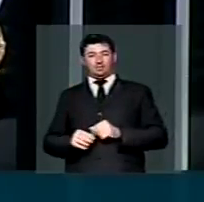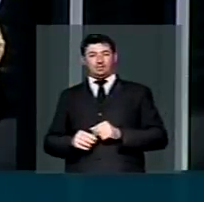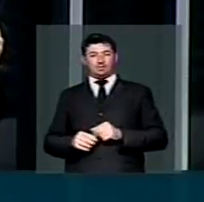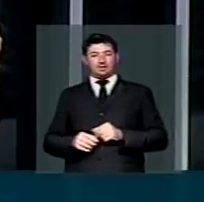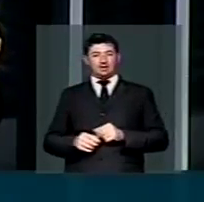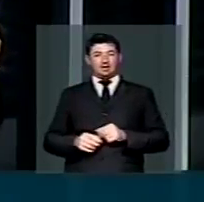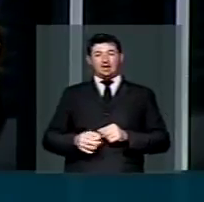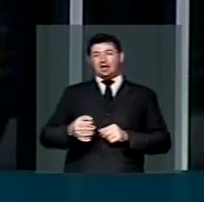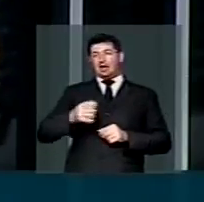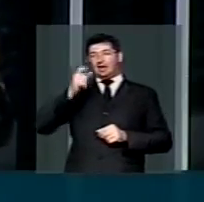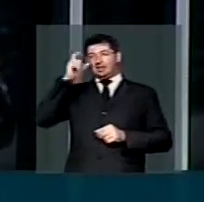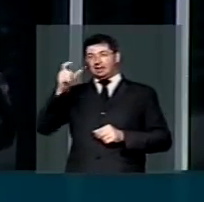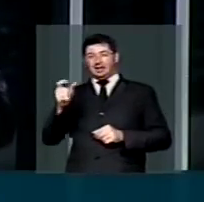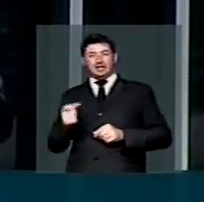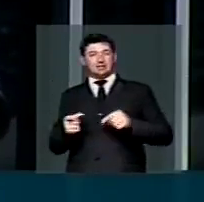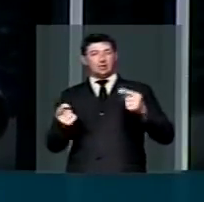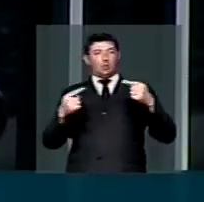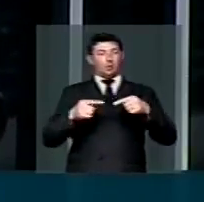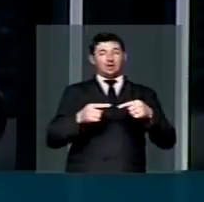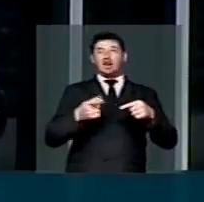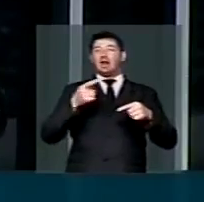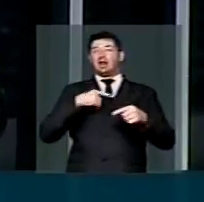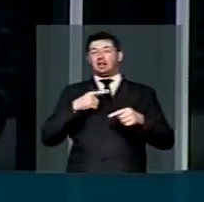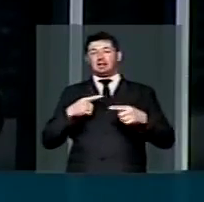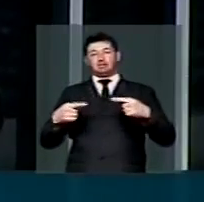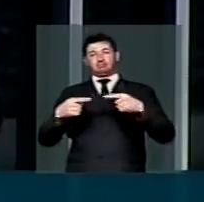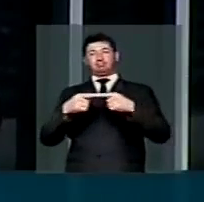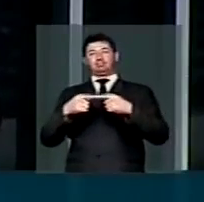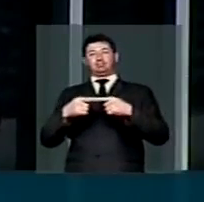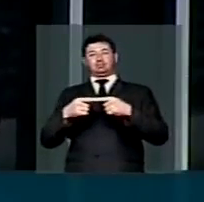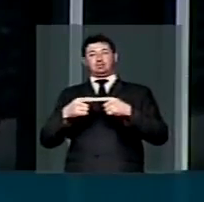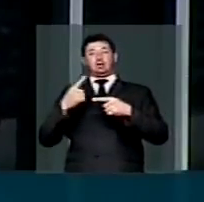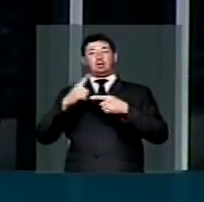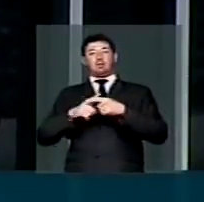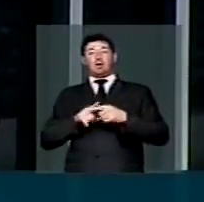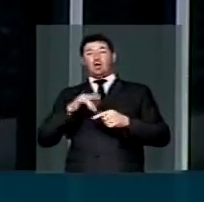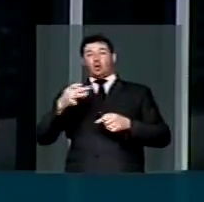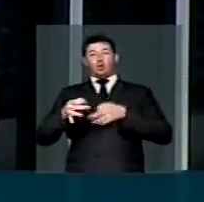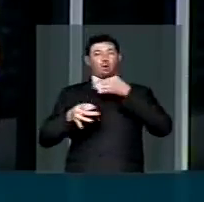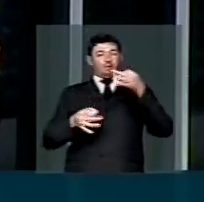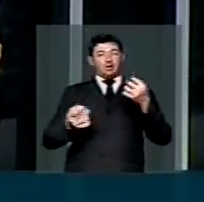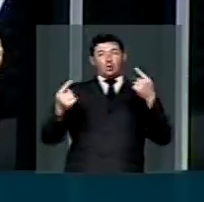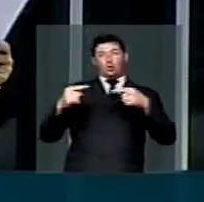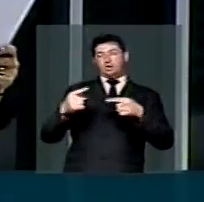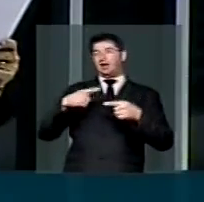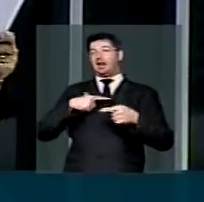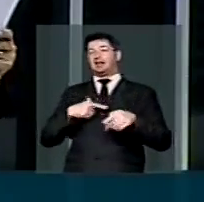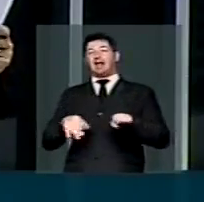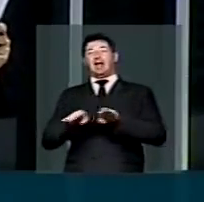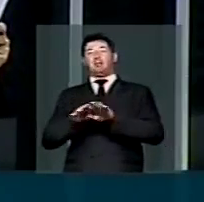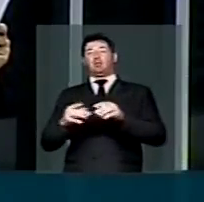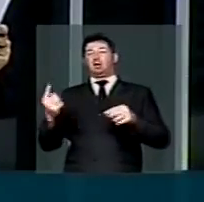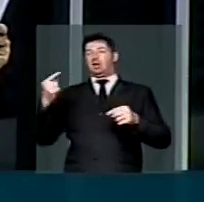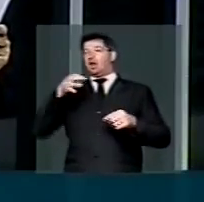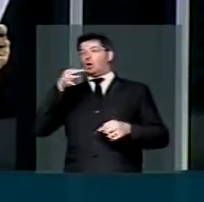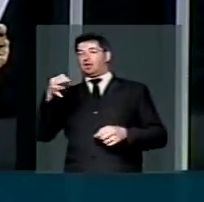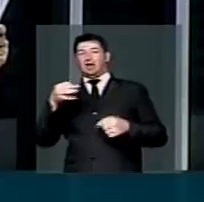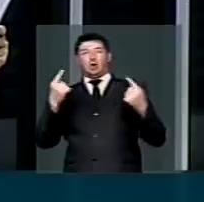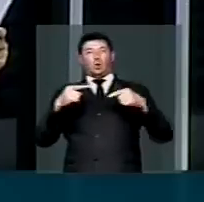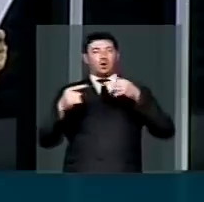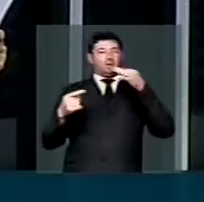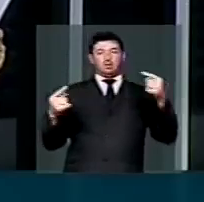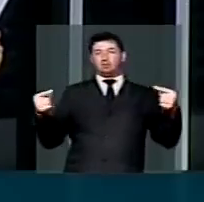em intenção é convergente, na divergência dos contrários a mais bela a harmonia. Não sejamos